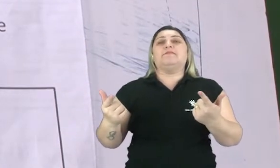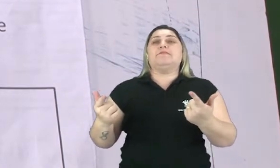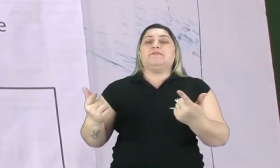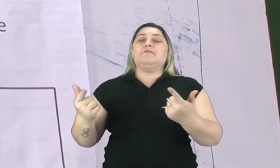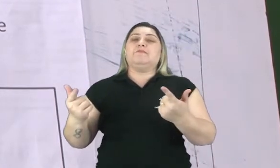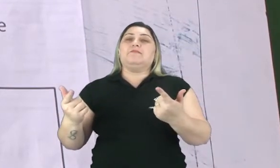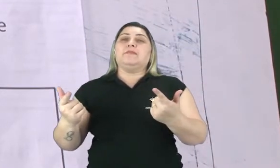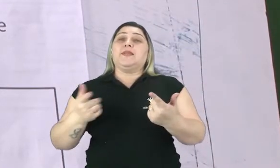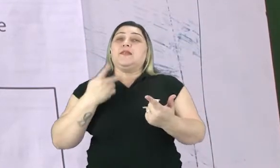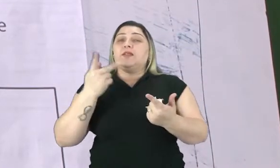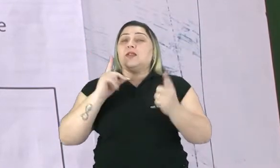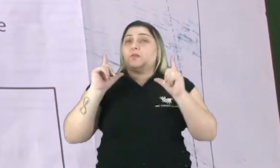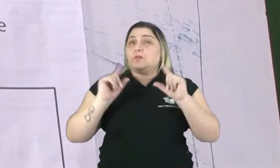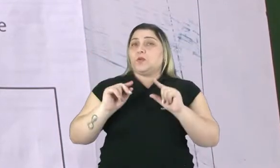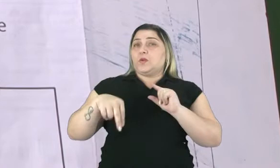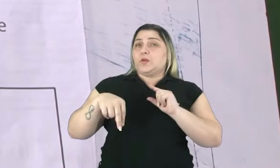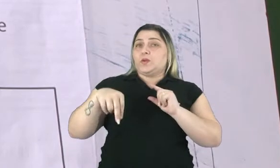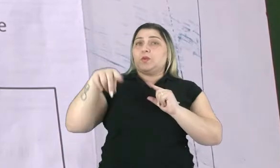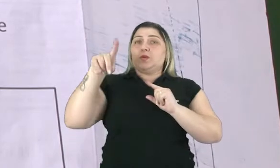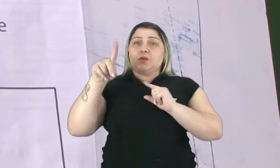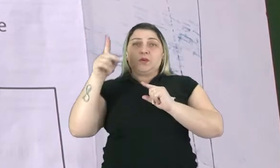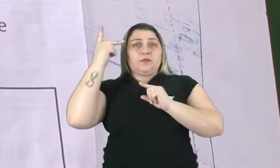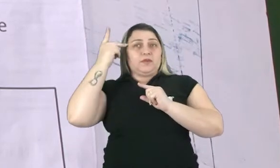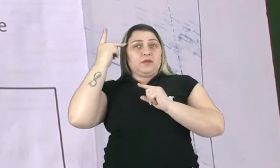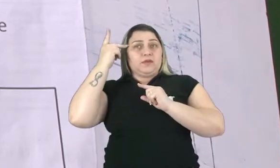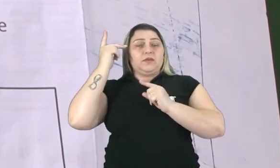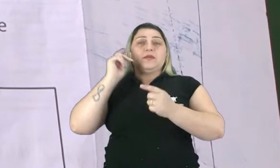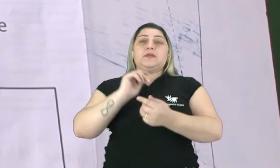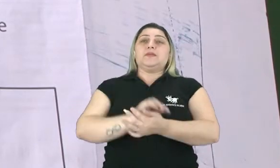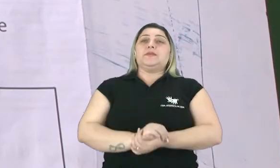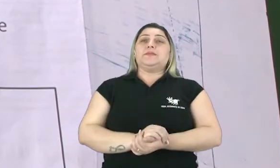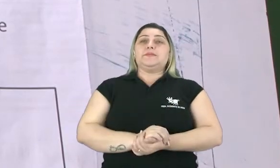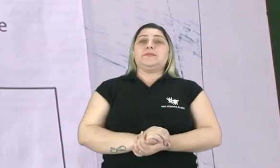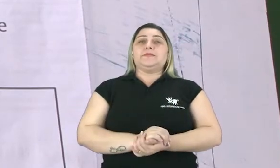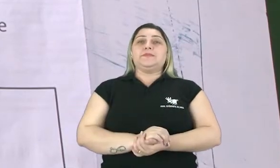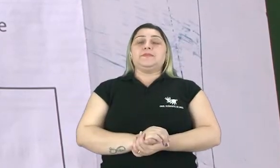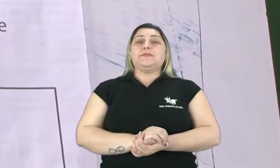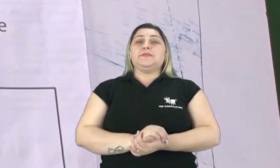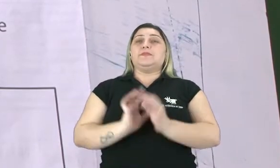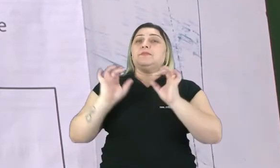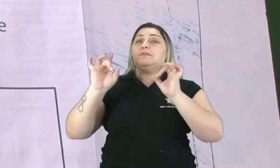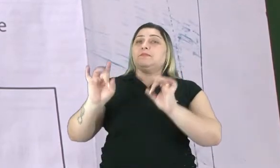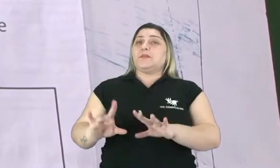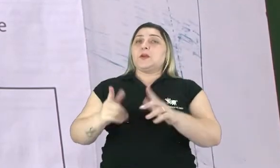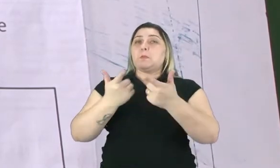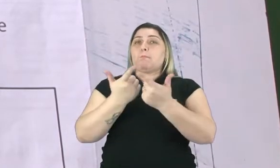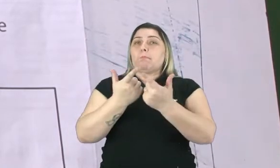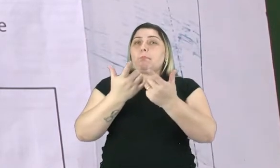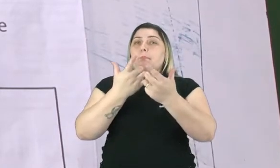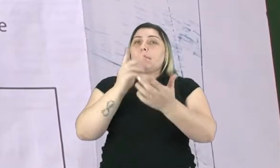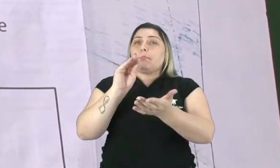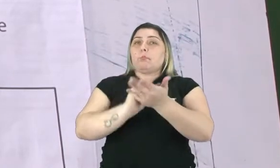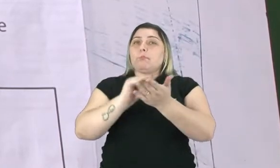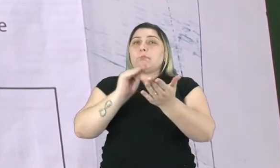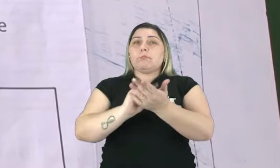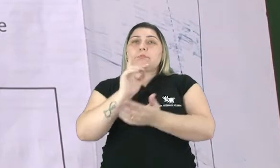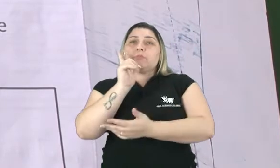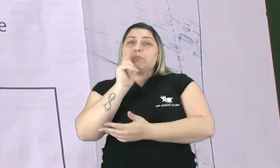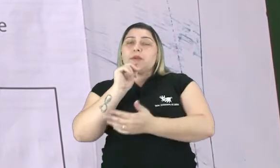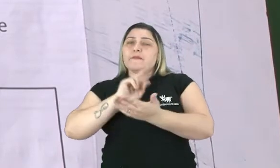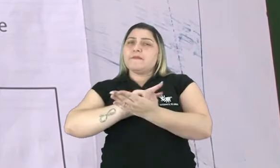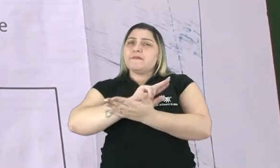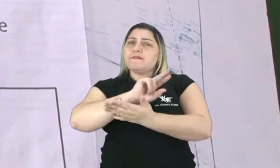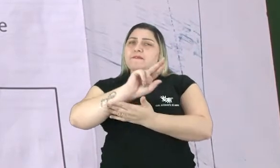retratando um pouco a questão do Nordeste para São Paulo, né? Abandono da seca ali, a falta d'água, há